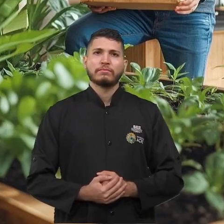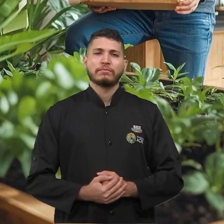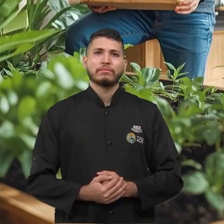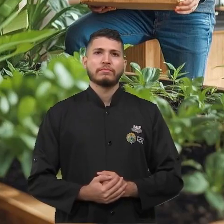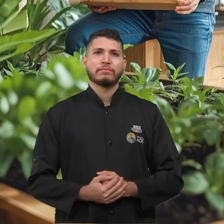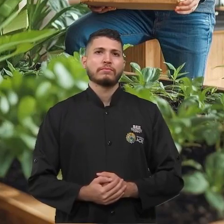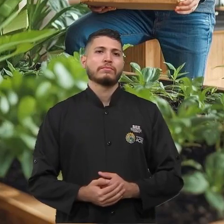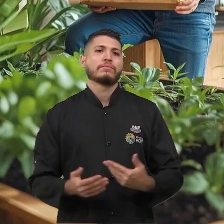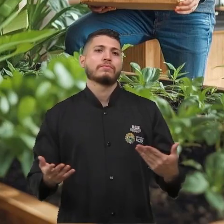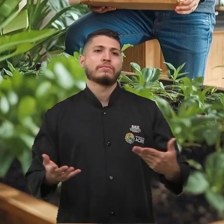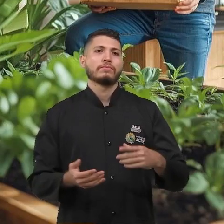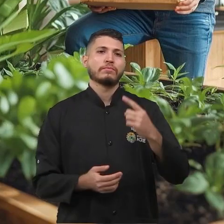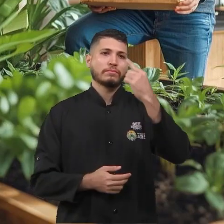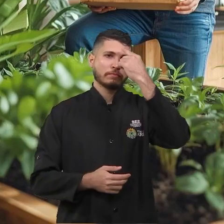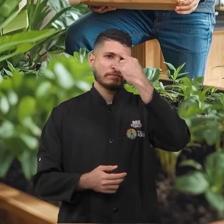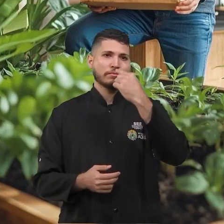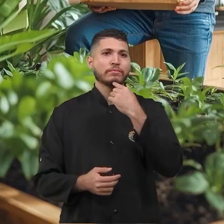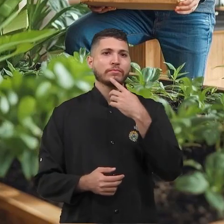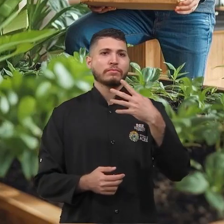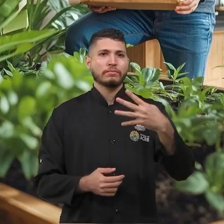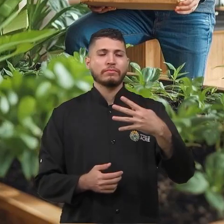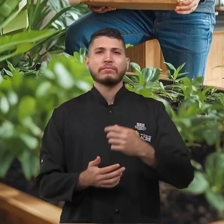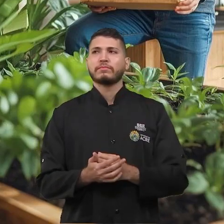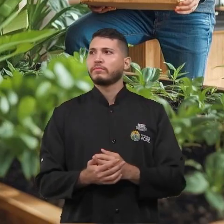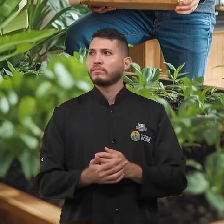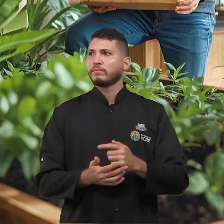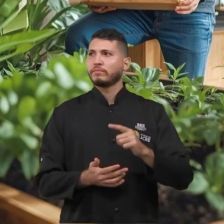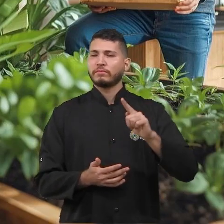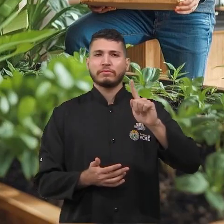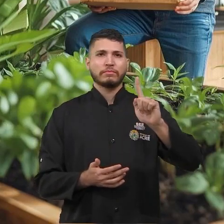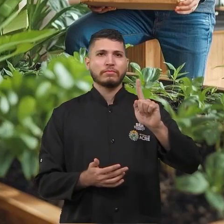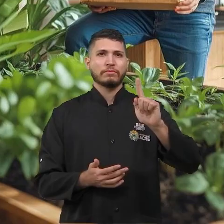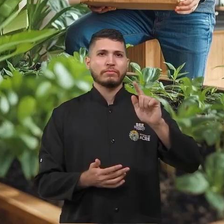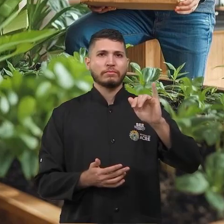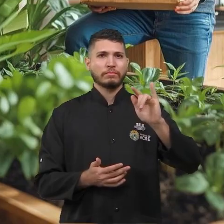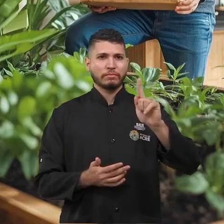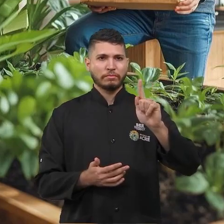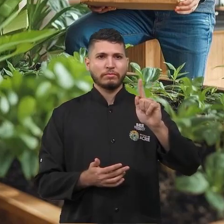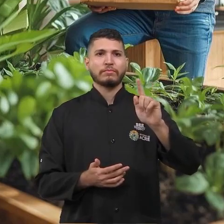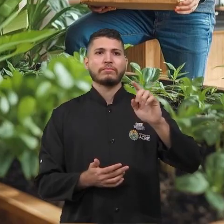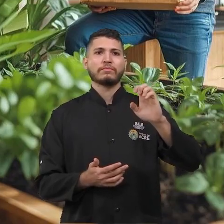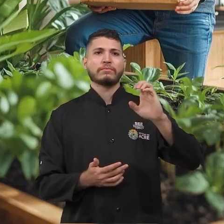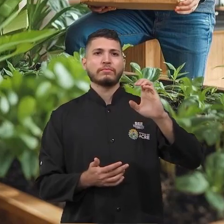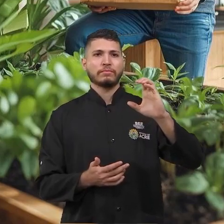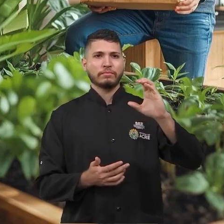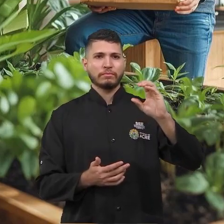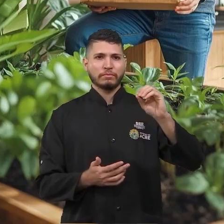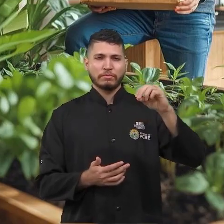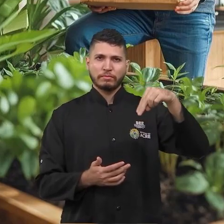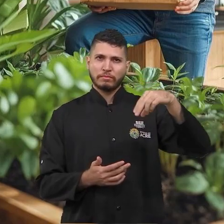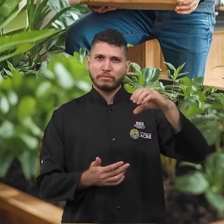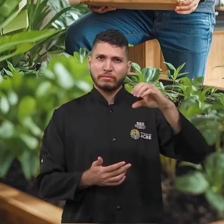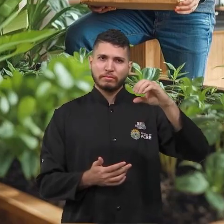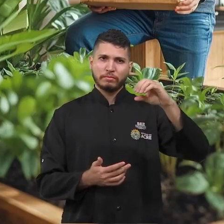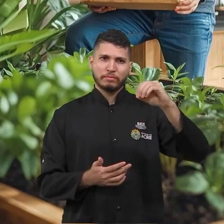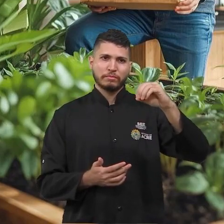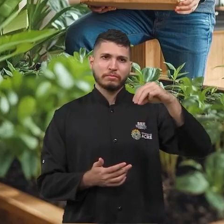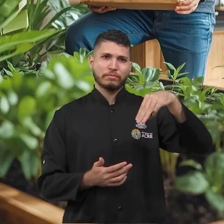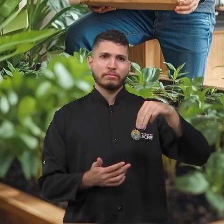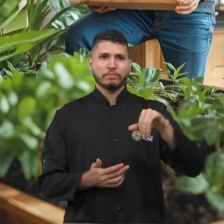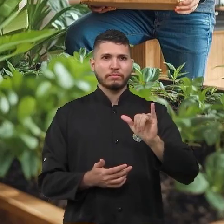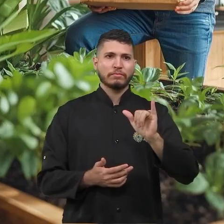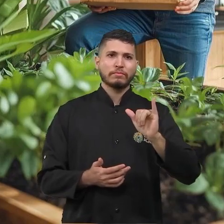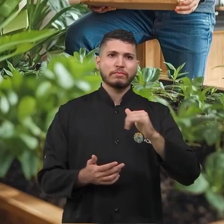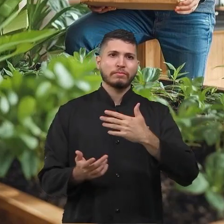imagem 4 o Gig Economy. O que é isso, professora? Da onde saiu esse nome tão estranho?